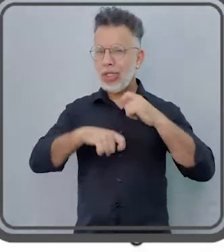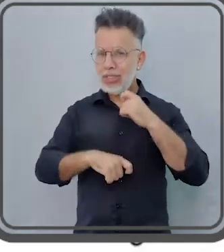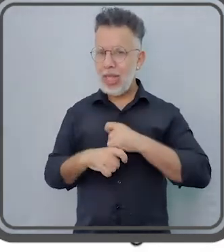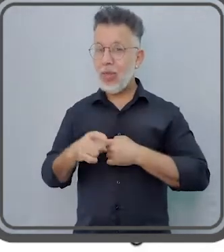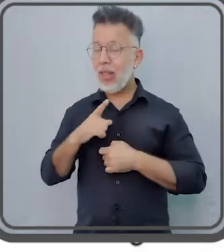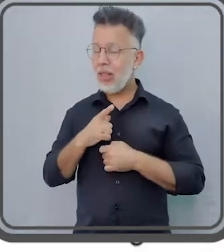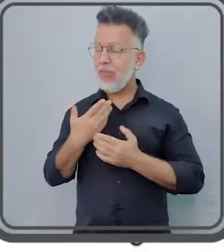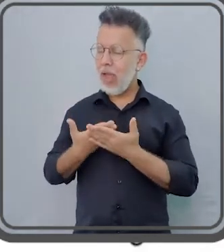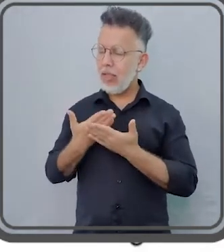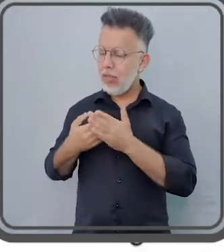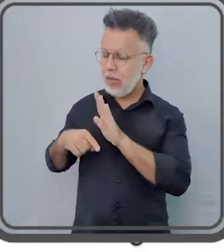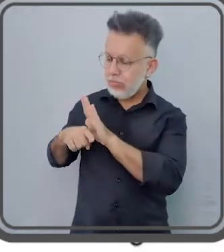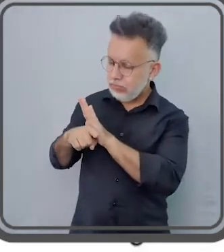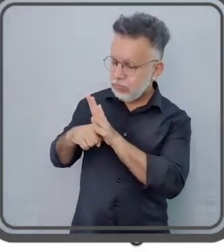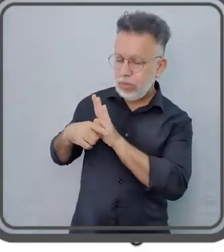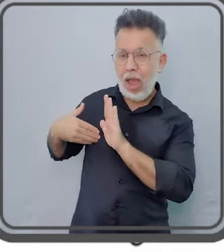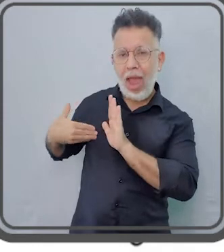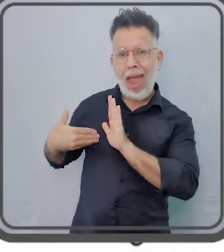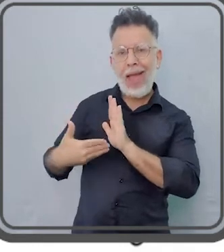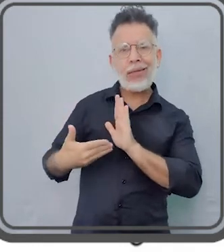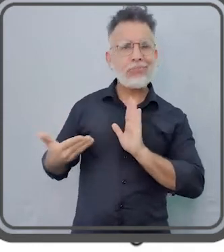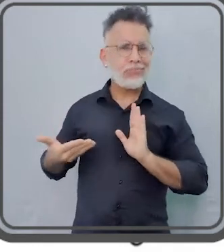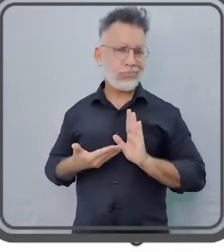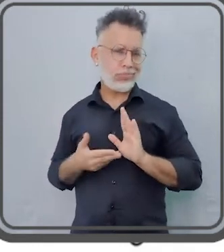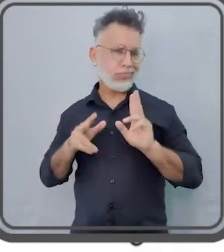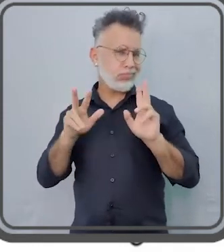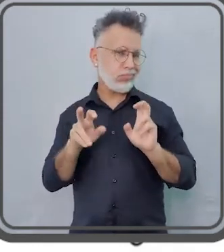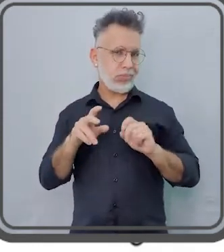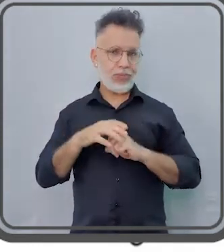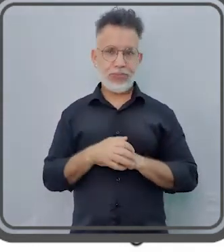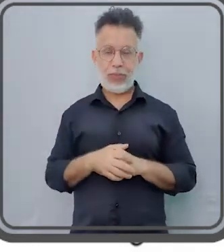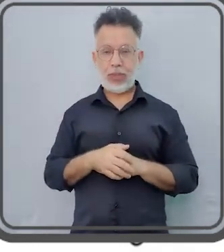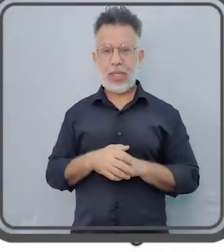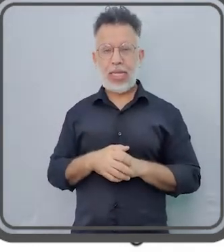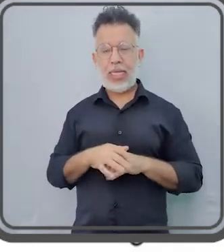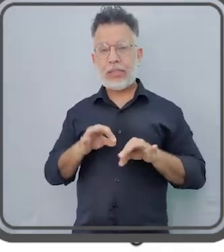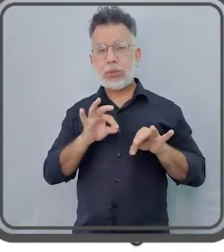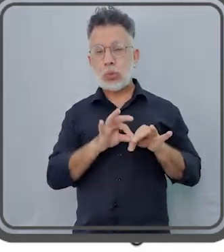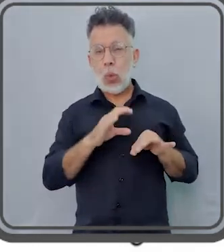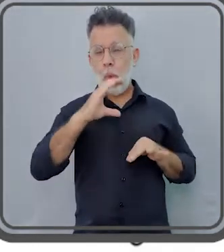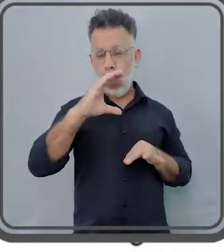razoavelmente recentemente, entre aspas. O clitóris, por exemplo, o primeiro estudo de